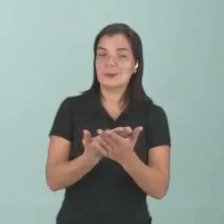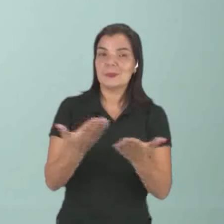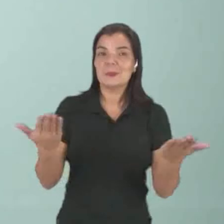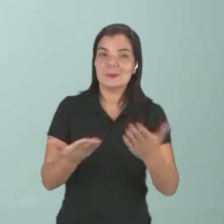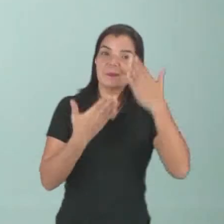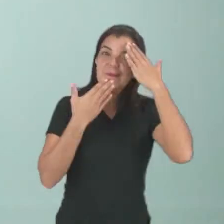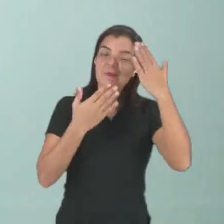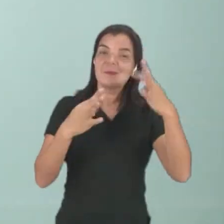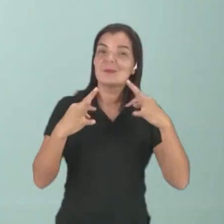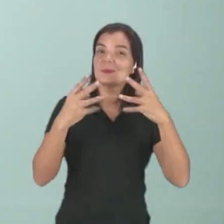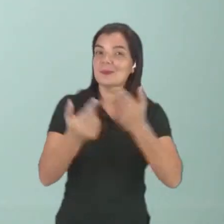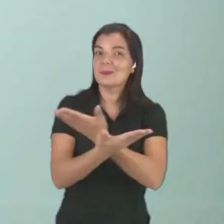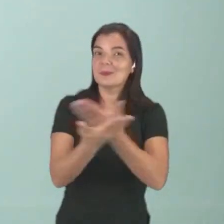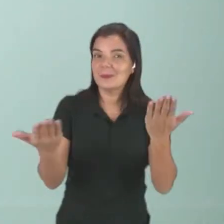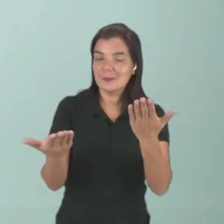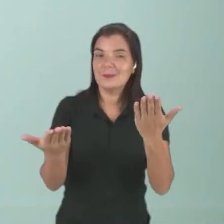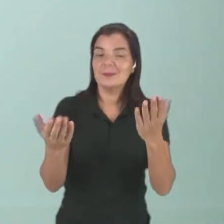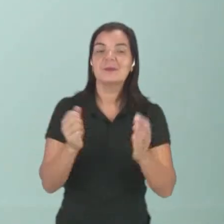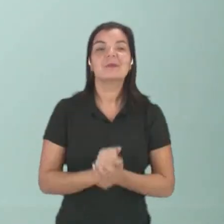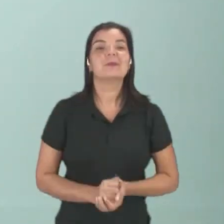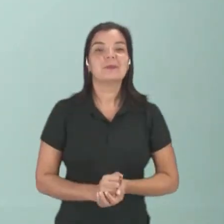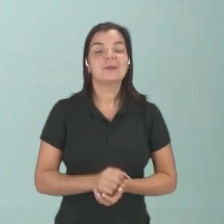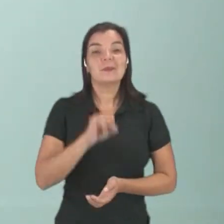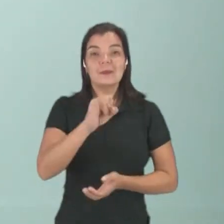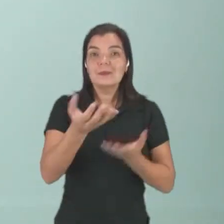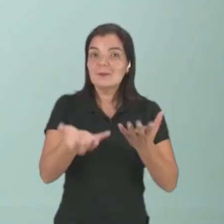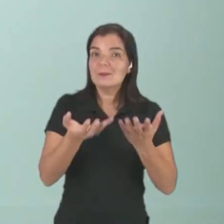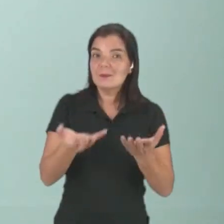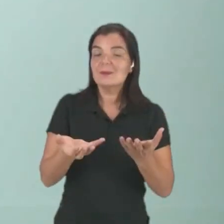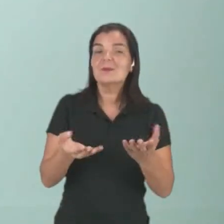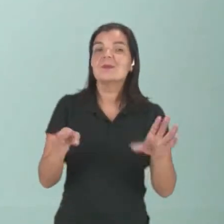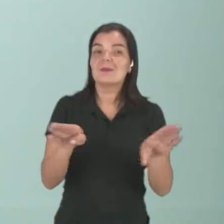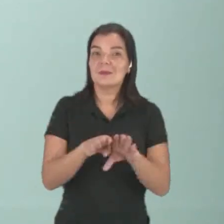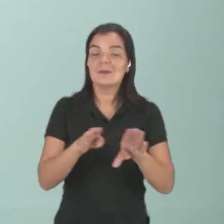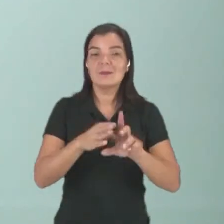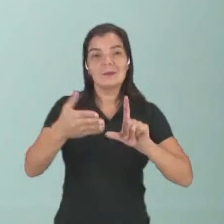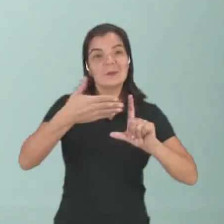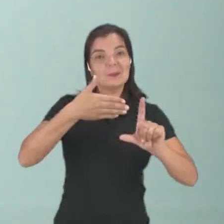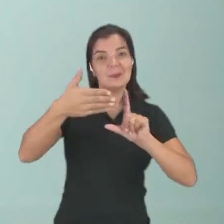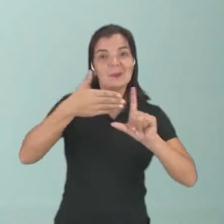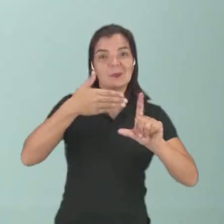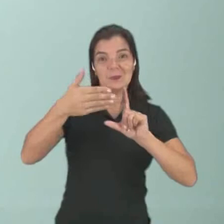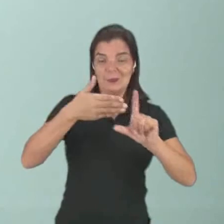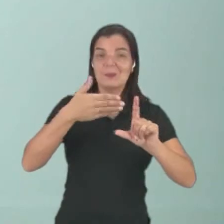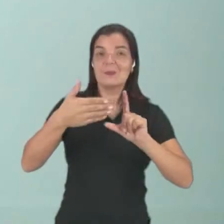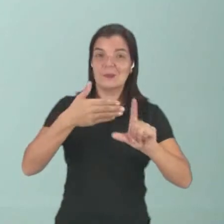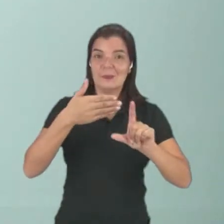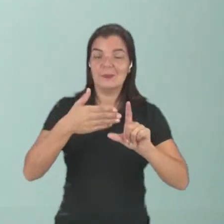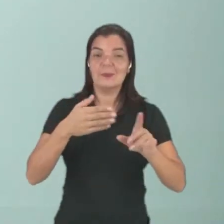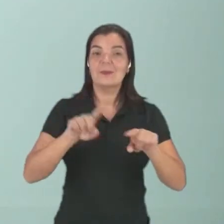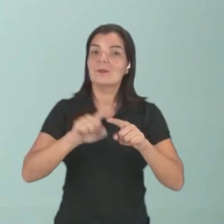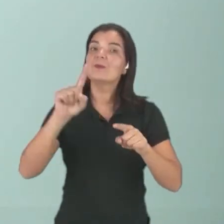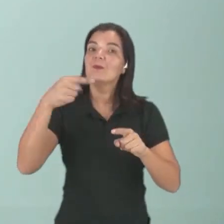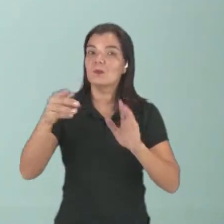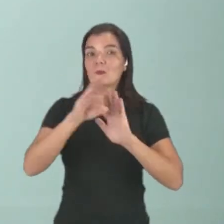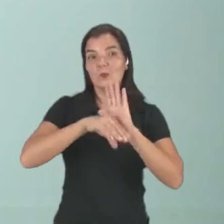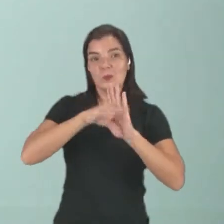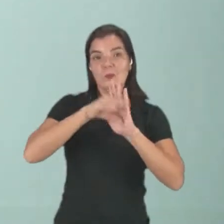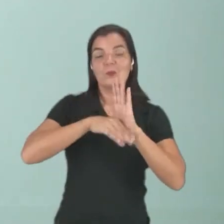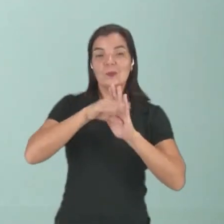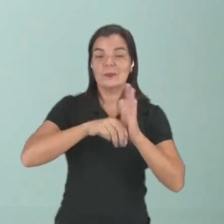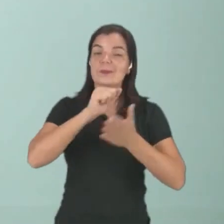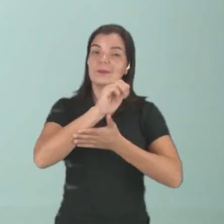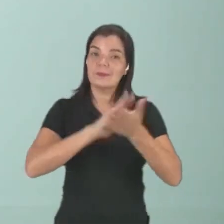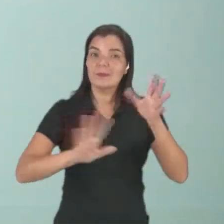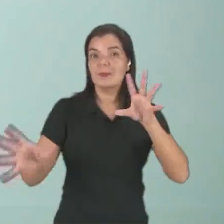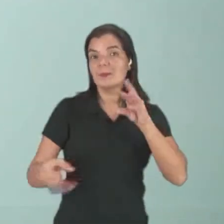hoje. Agradecemos a todos vocês que nos acompanham. Se você quiser, então, acessar essa aula e muitas outras, inclusive os conteúdos, os